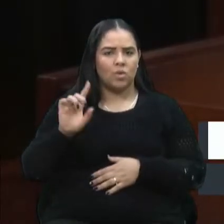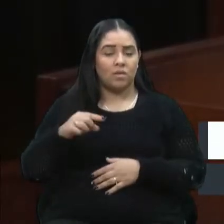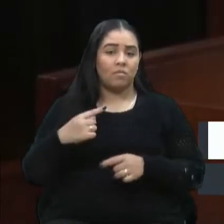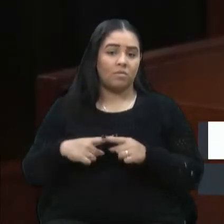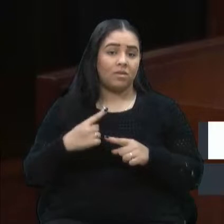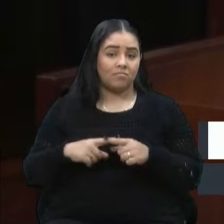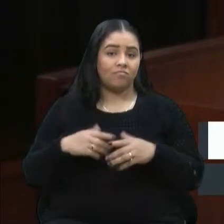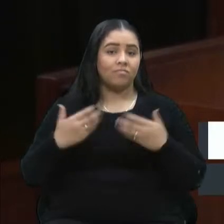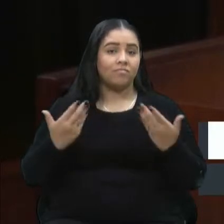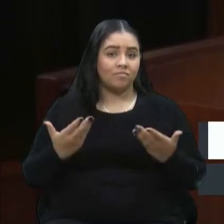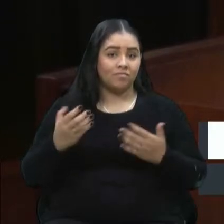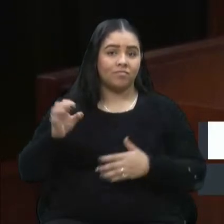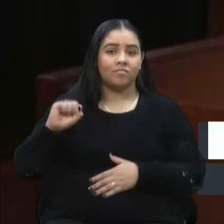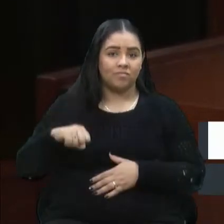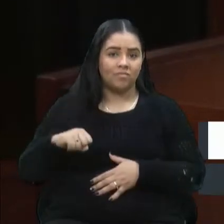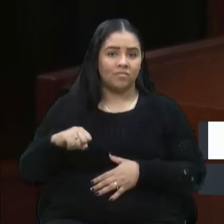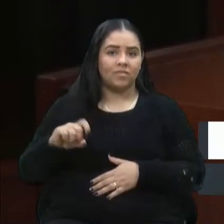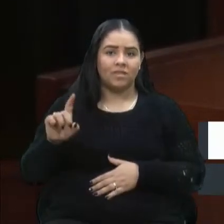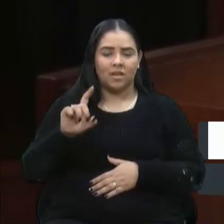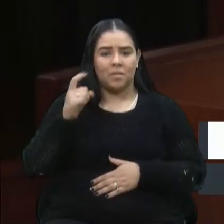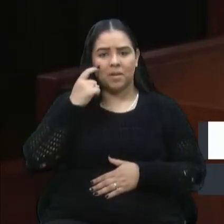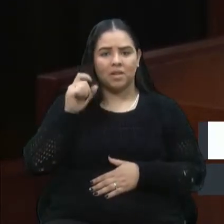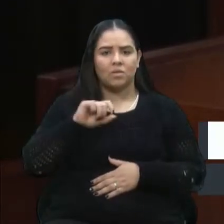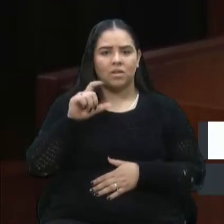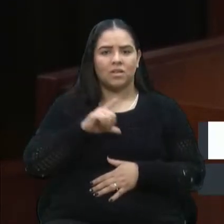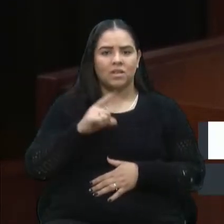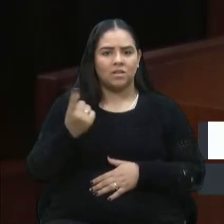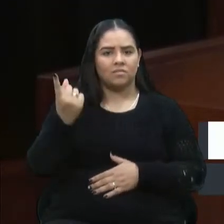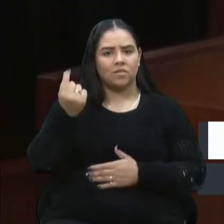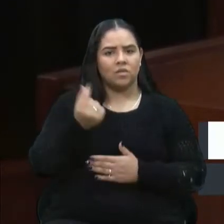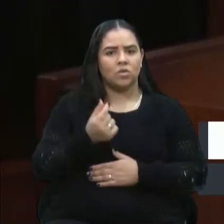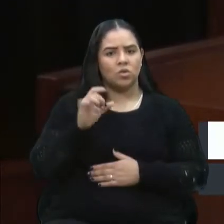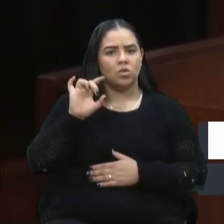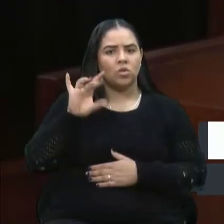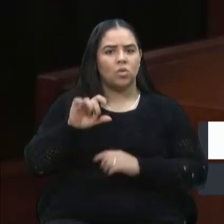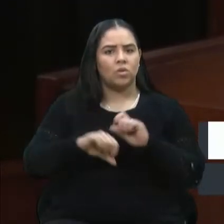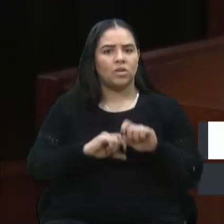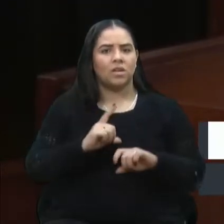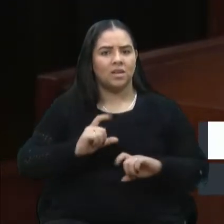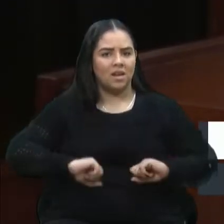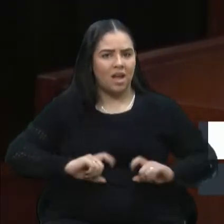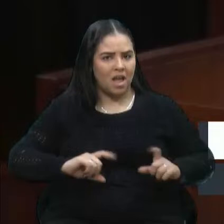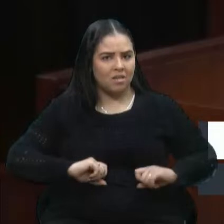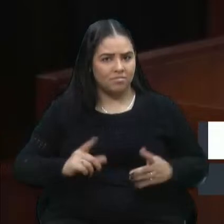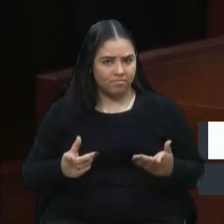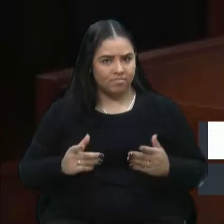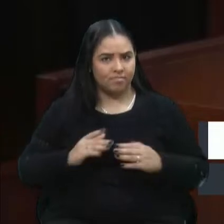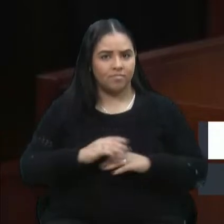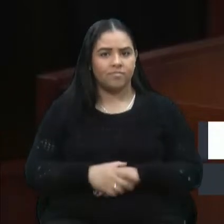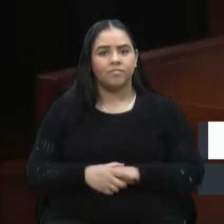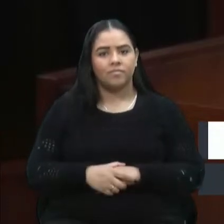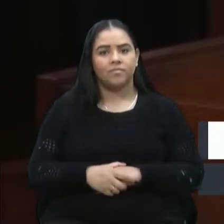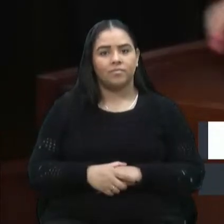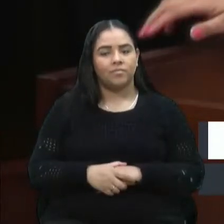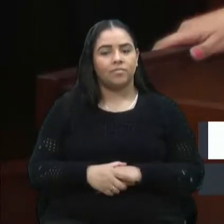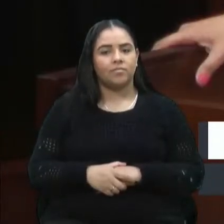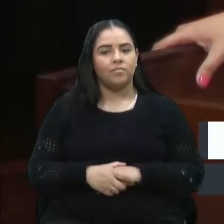bruta daí, tu não considera o que tem a receber, só os gastos. E nesse